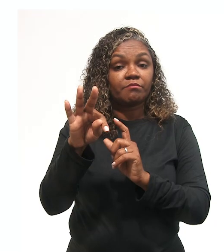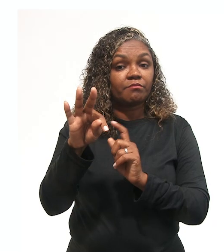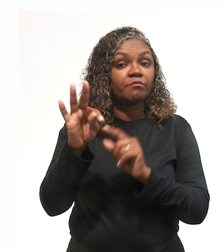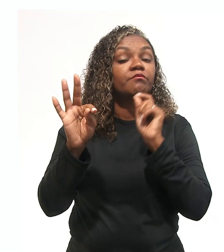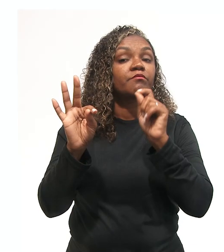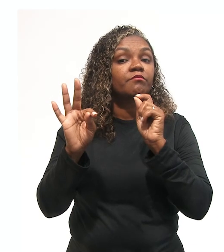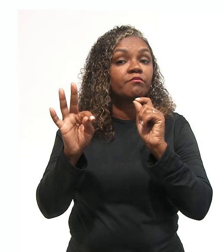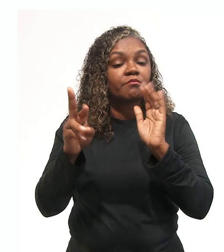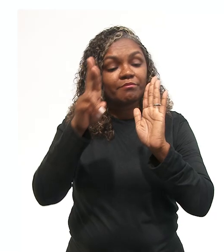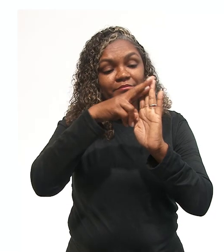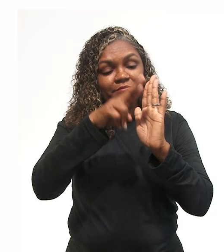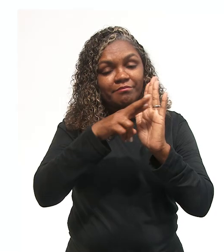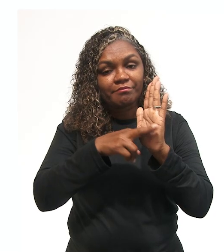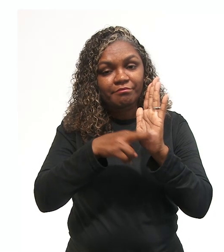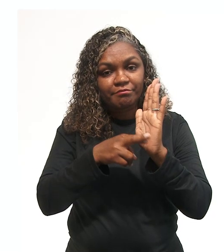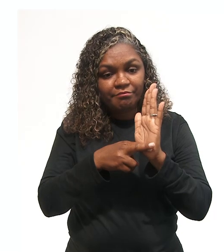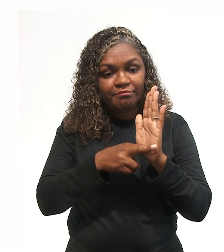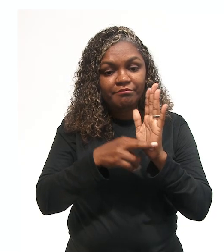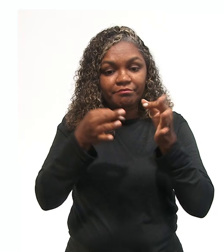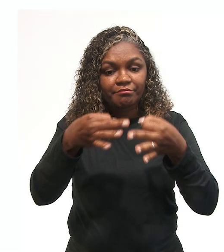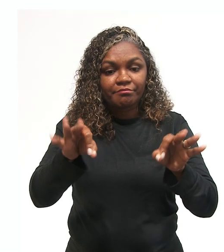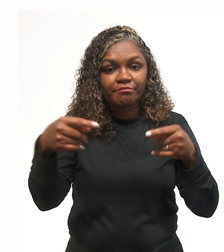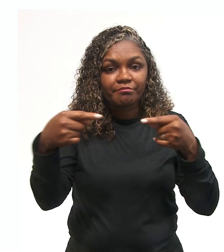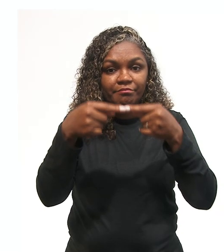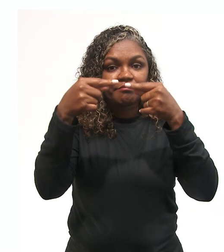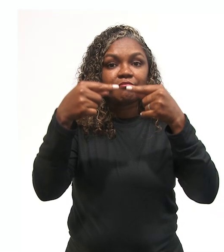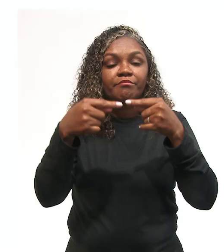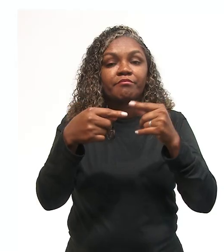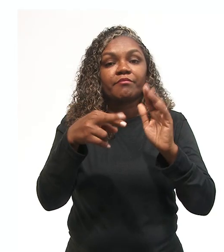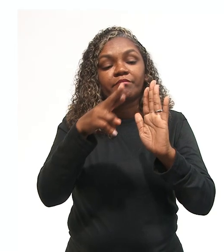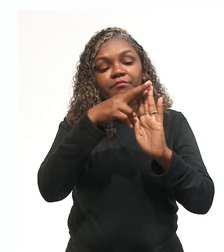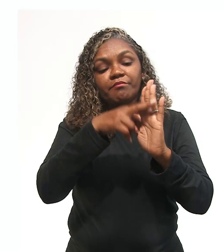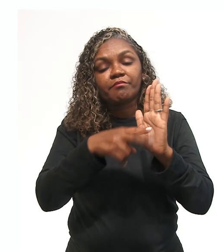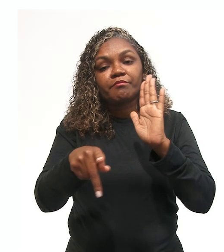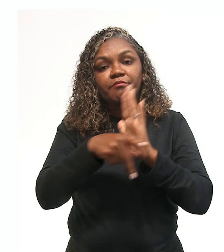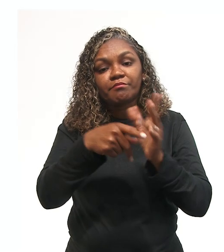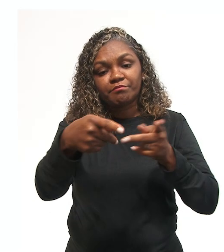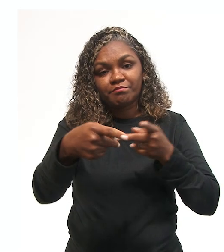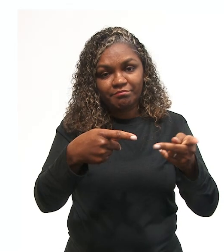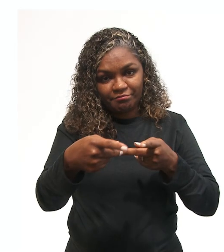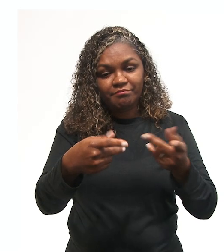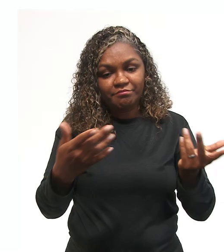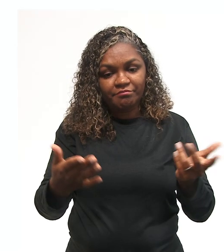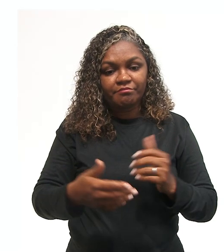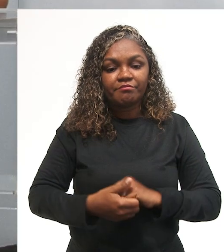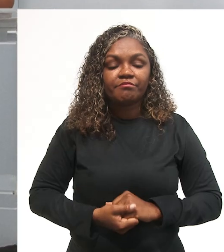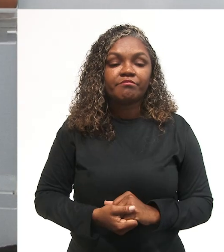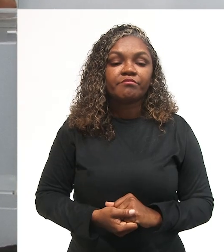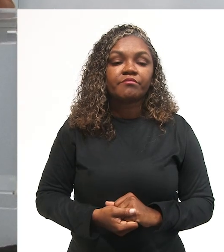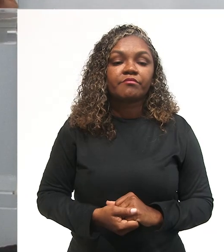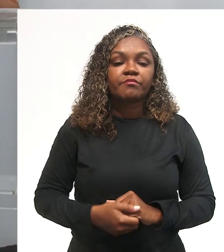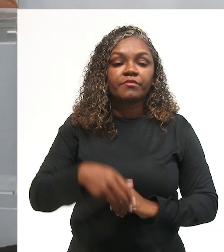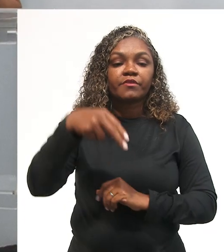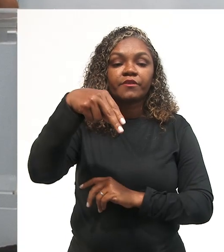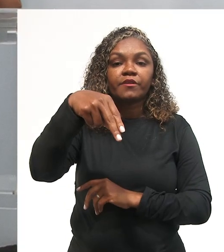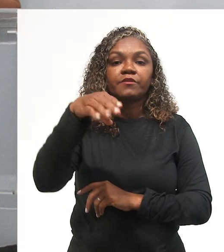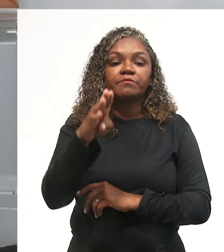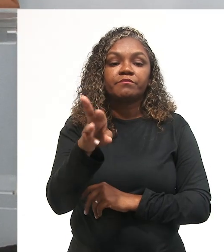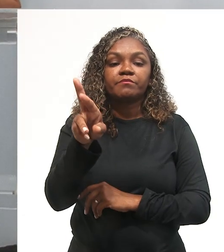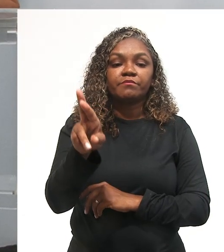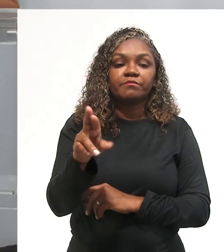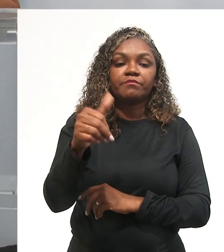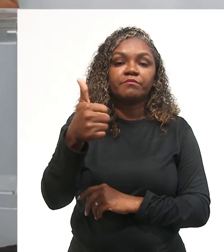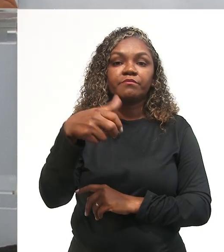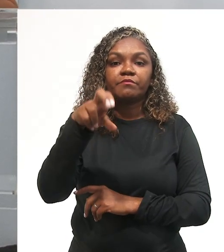pesquisa, sendo a NBR 15287 a principal referência. Porém, a norma ABNT, como